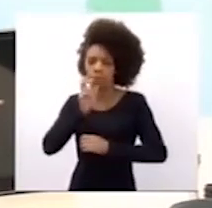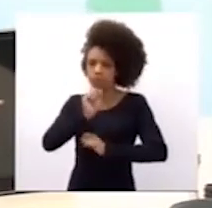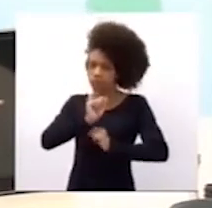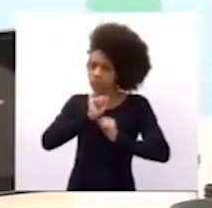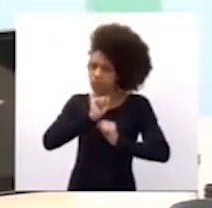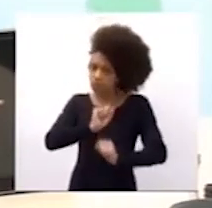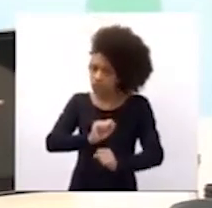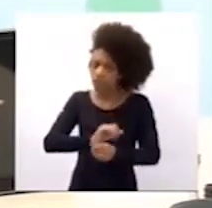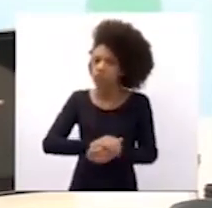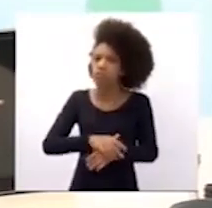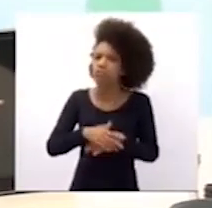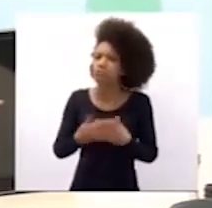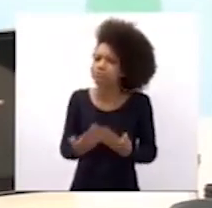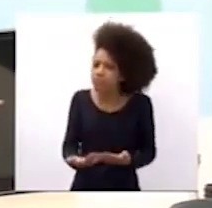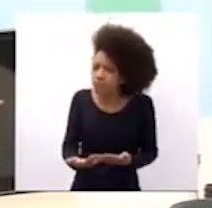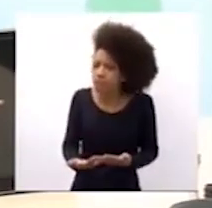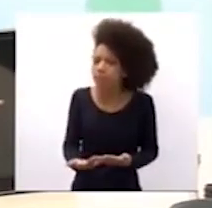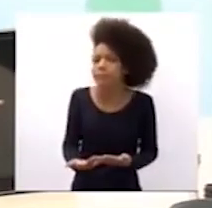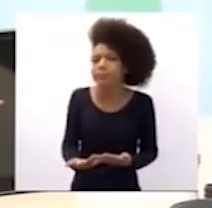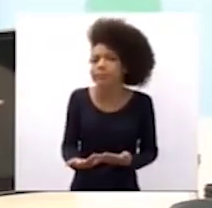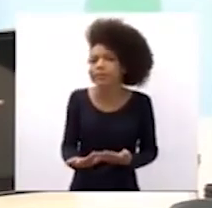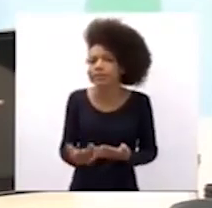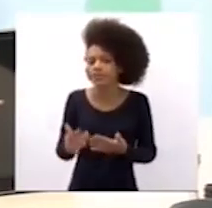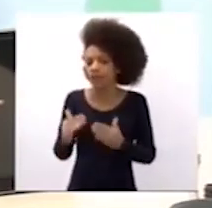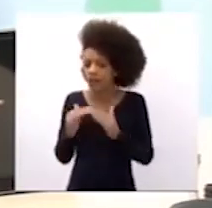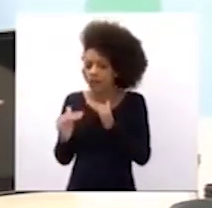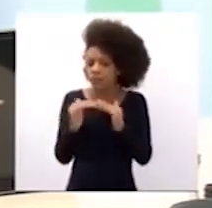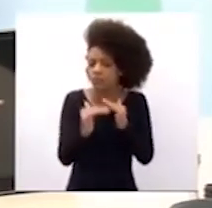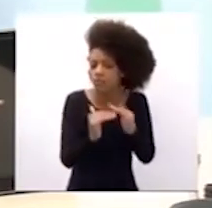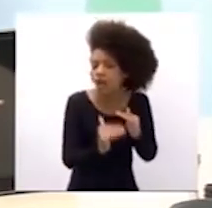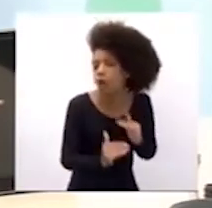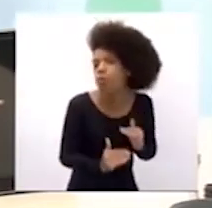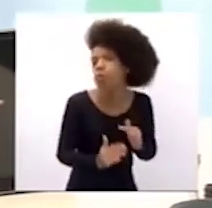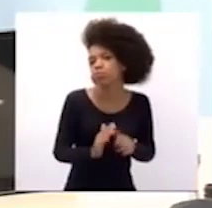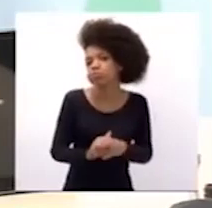e principalmente as contradições, porque é aí que vem nosso processo